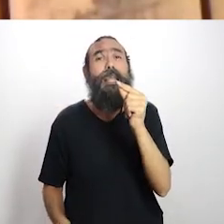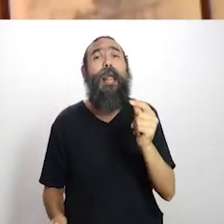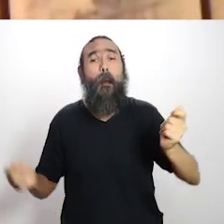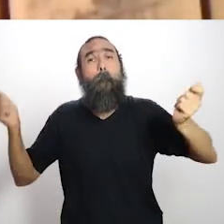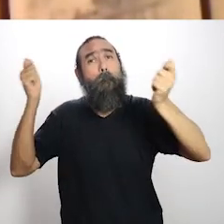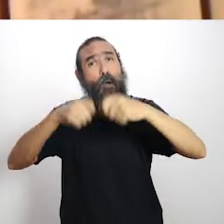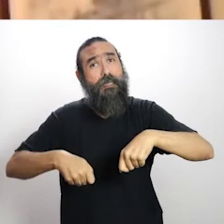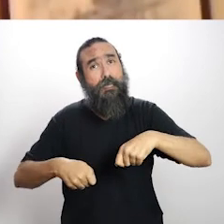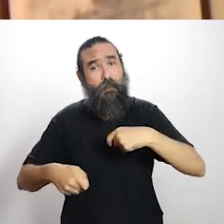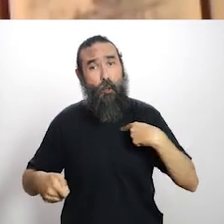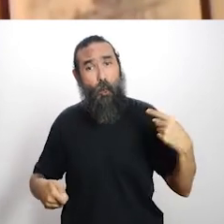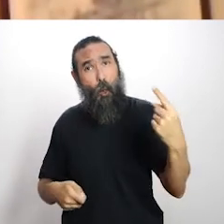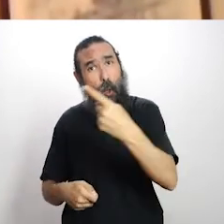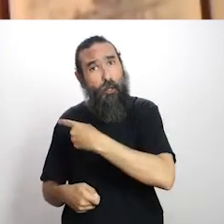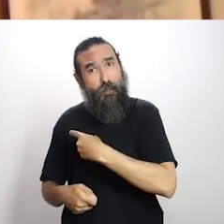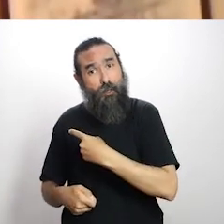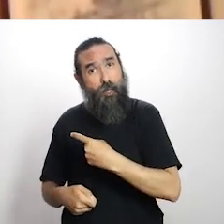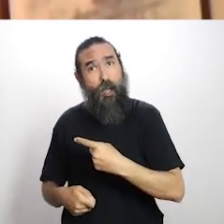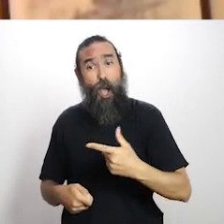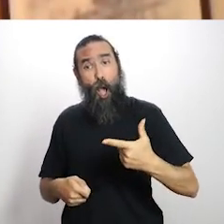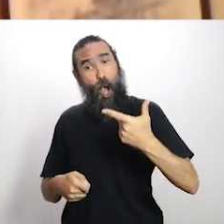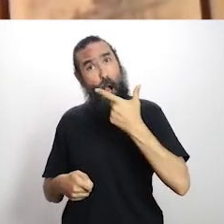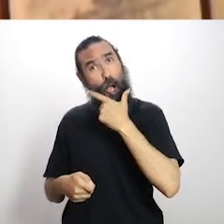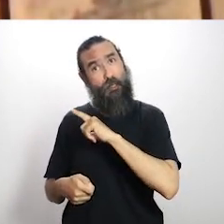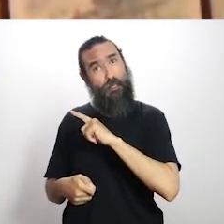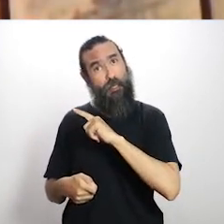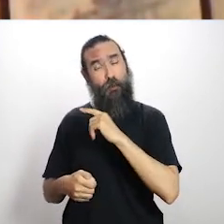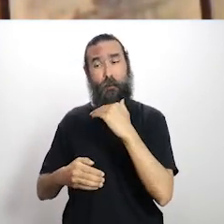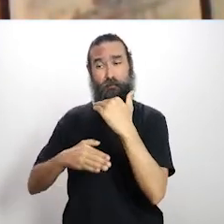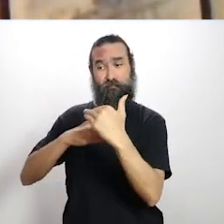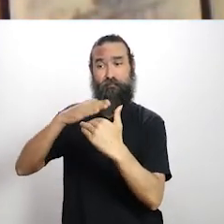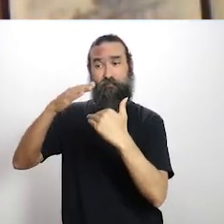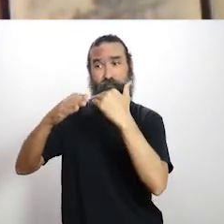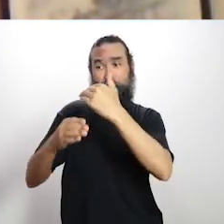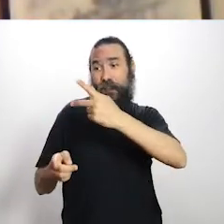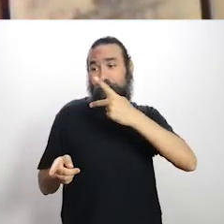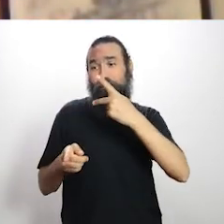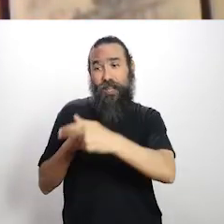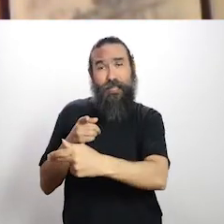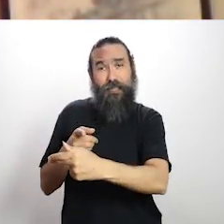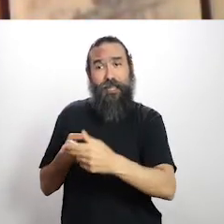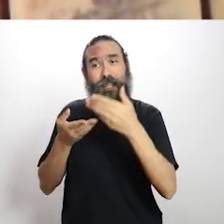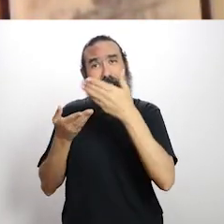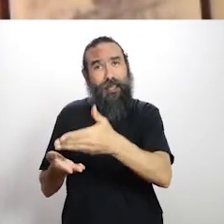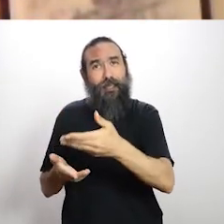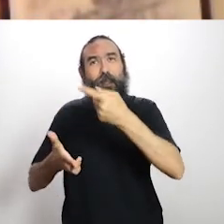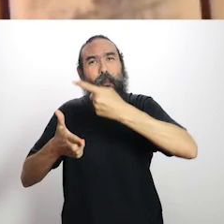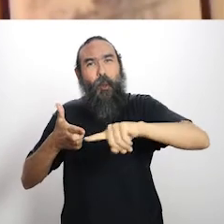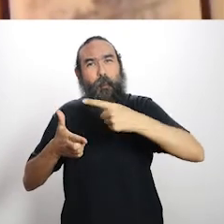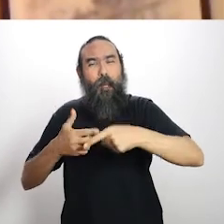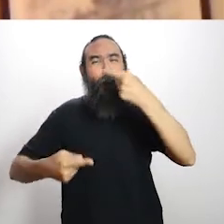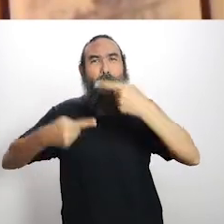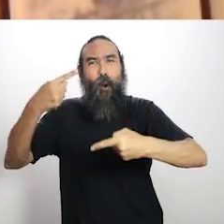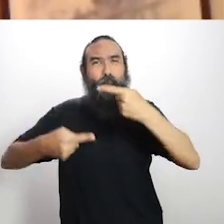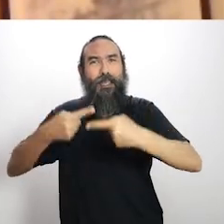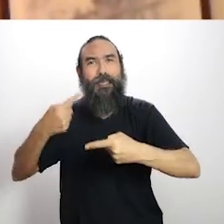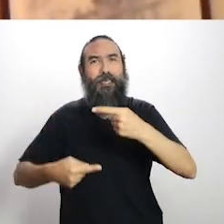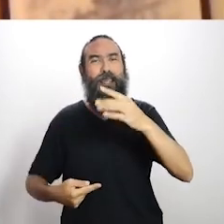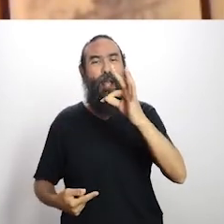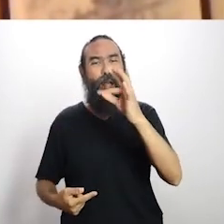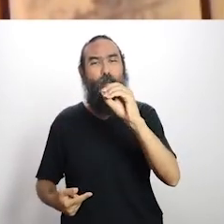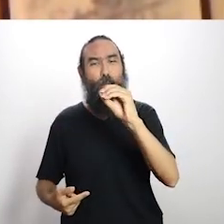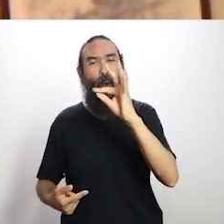melhor dele se sairmos com esse sentimento da arte da cultura da solidariedade do respeito